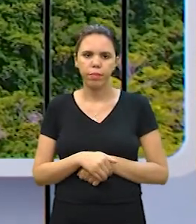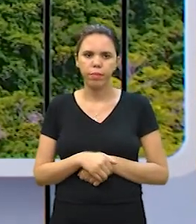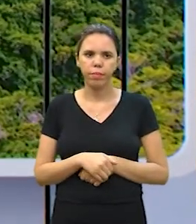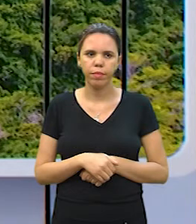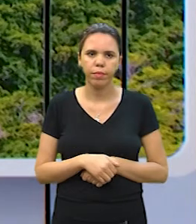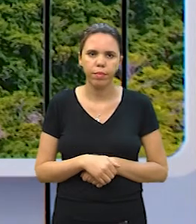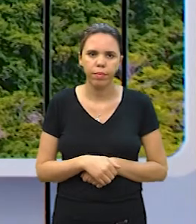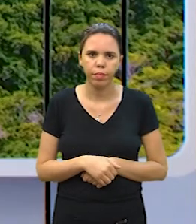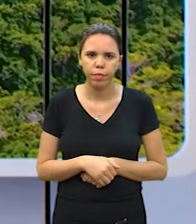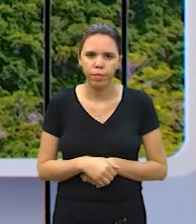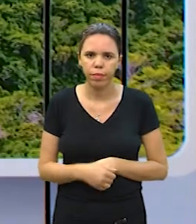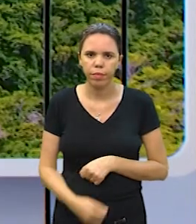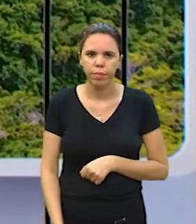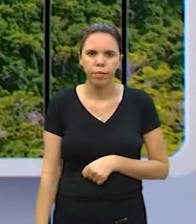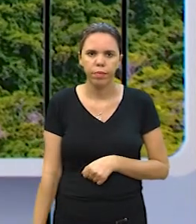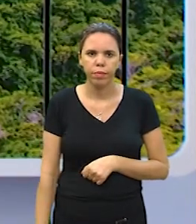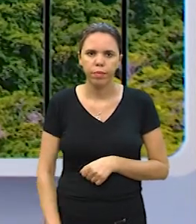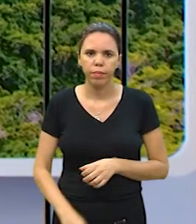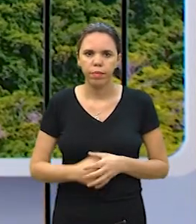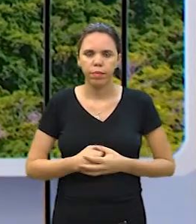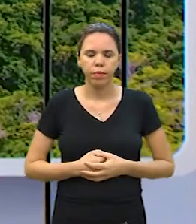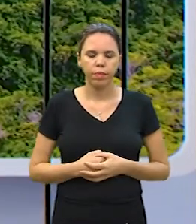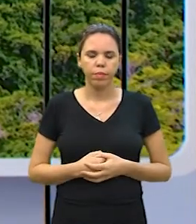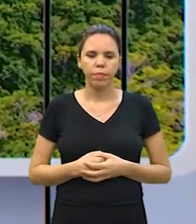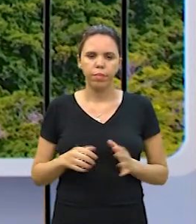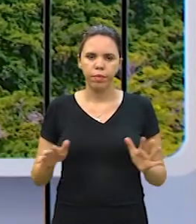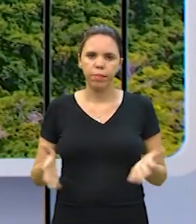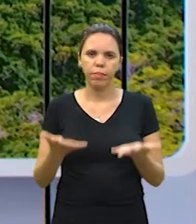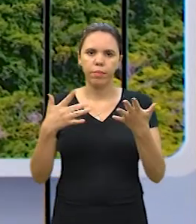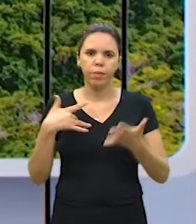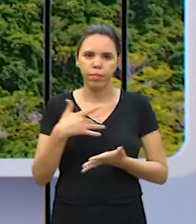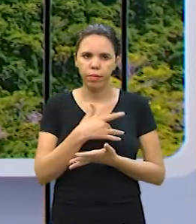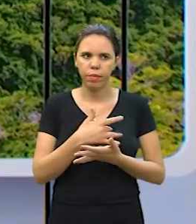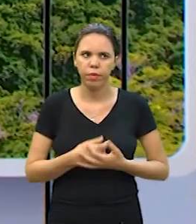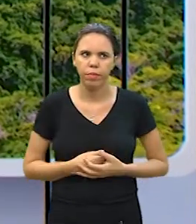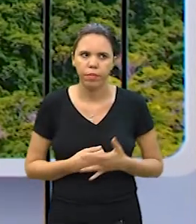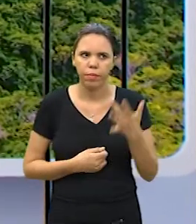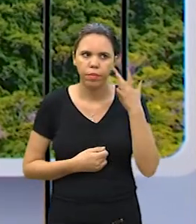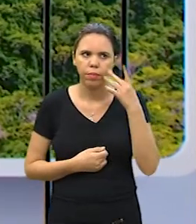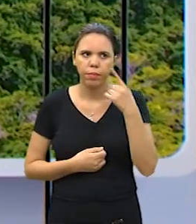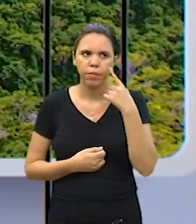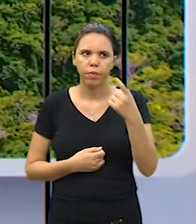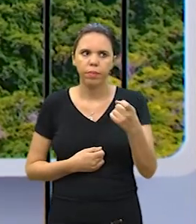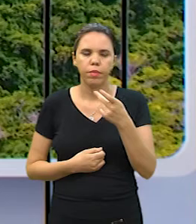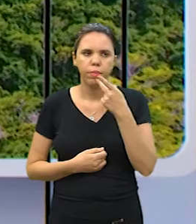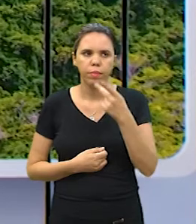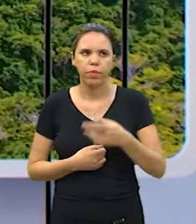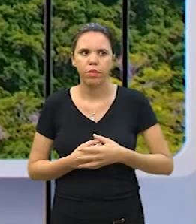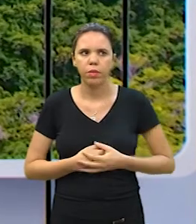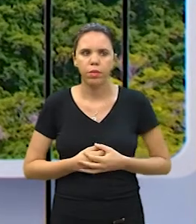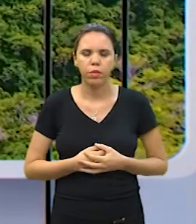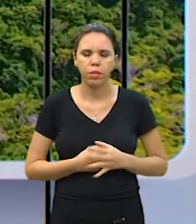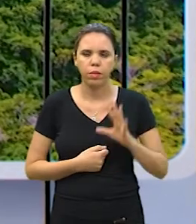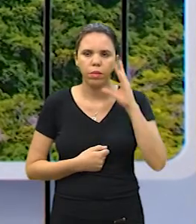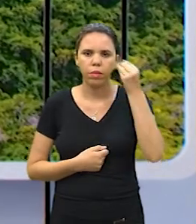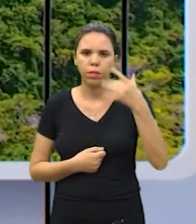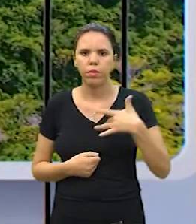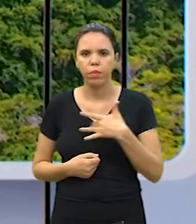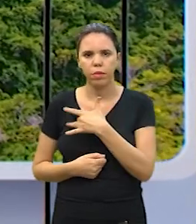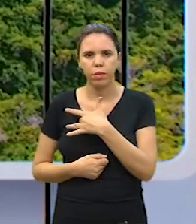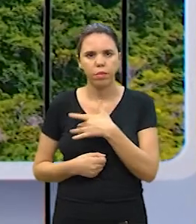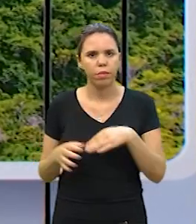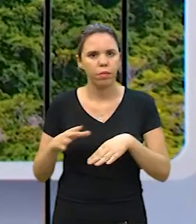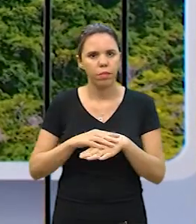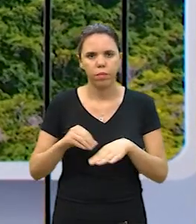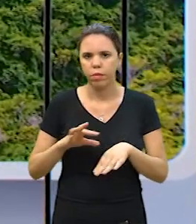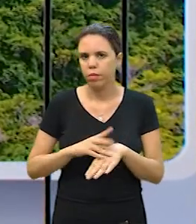cuidado, e que a gente promover saúde, eu acho interessante quando a gente entende a saúde não